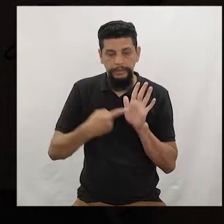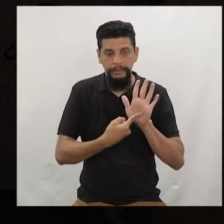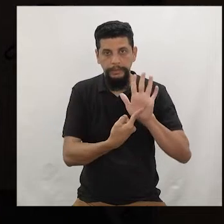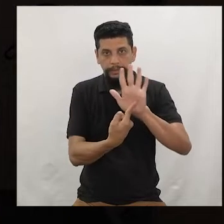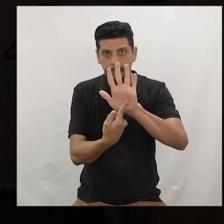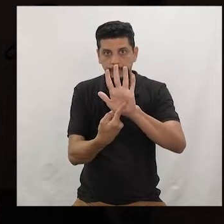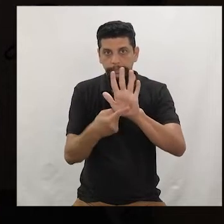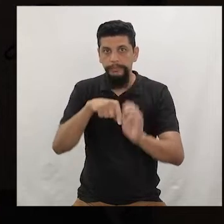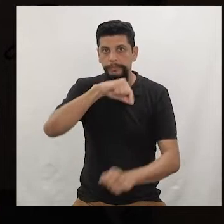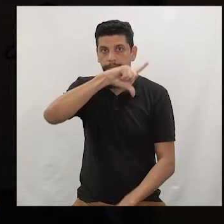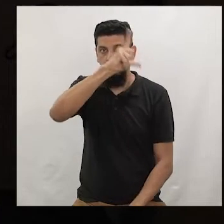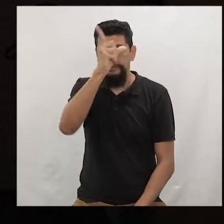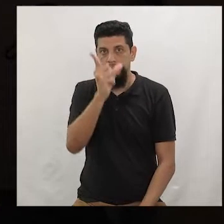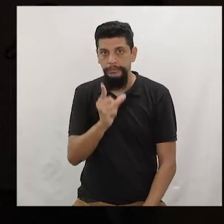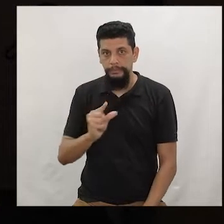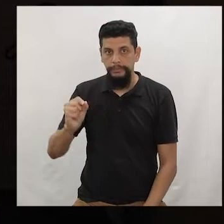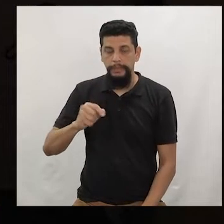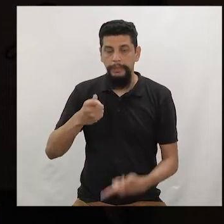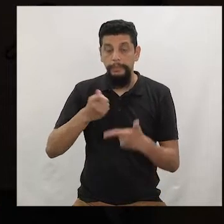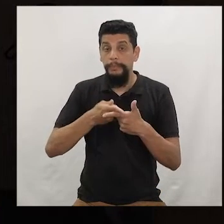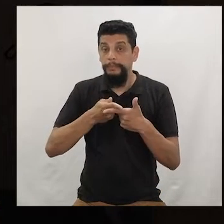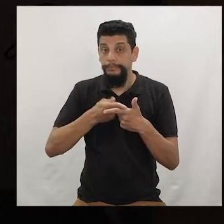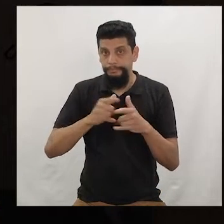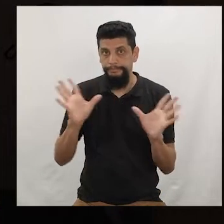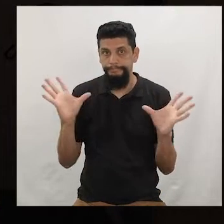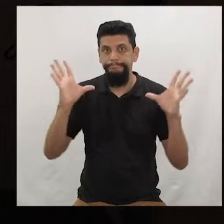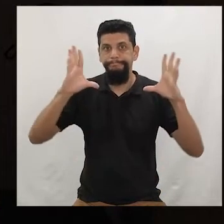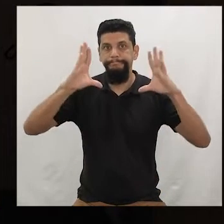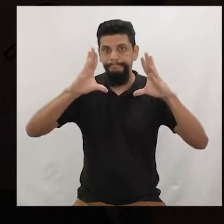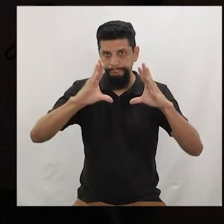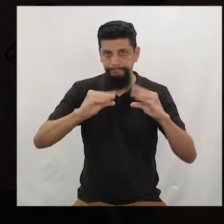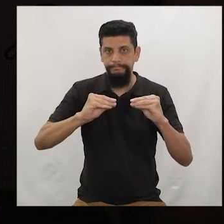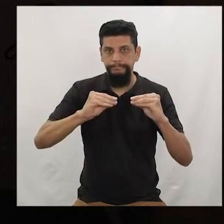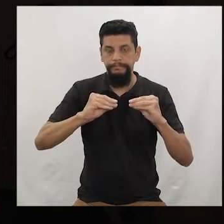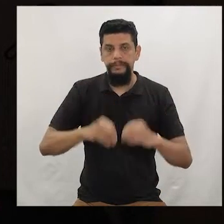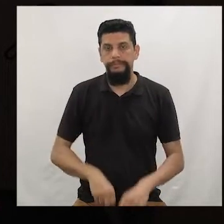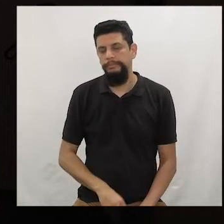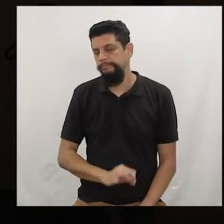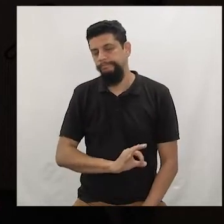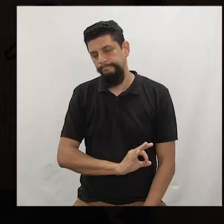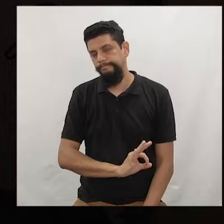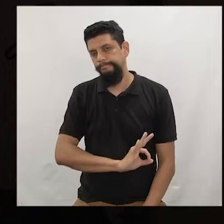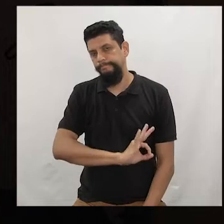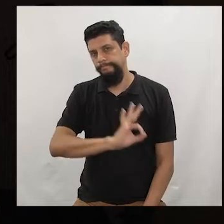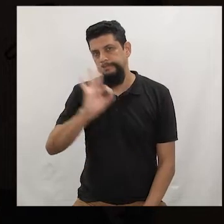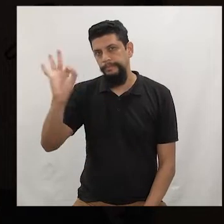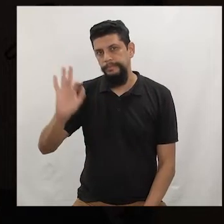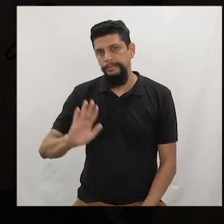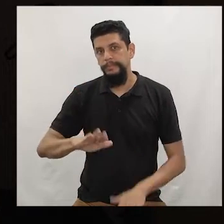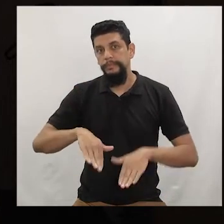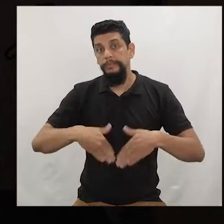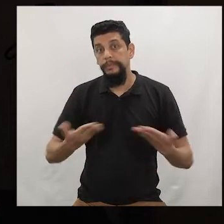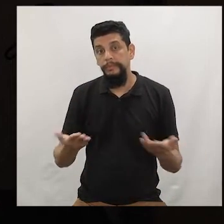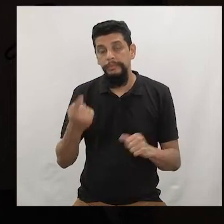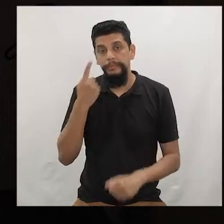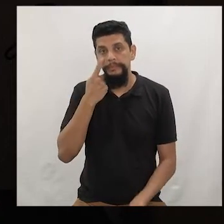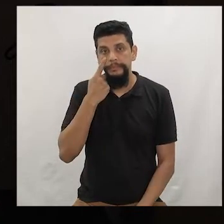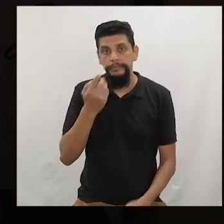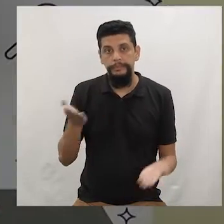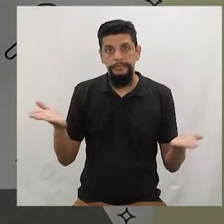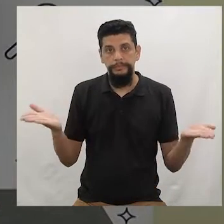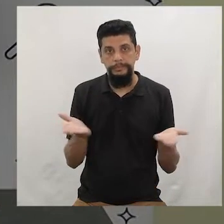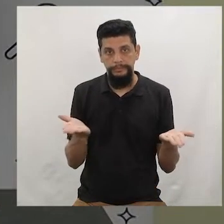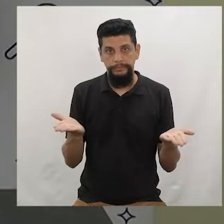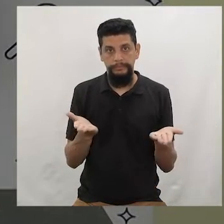que aparece a lua, porque está noite. Muito bem. Então, vamos